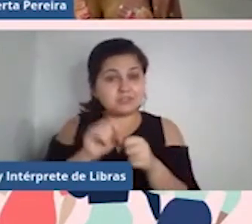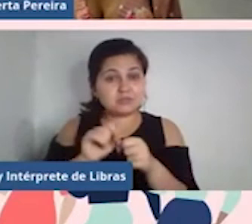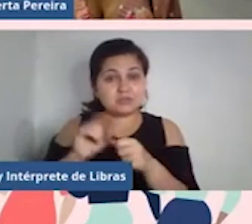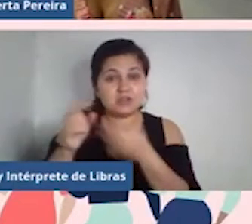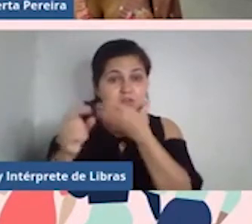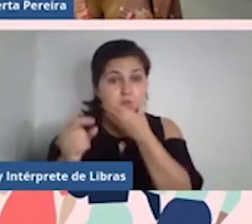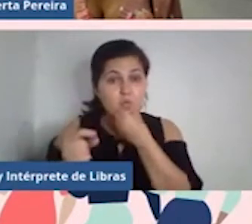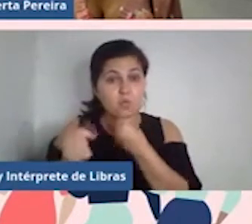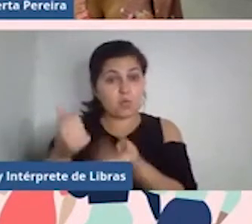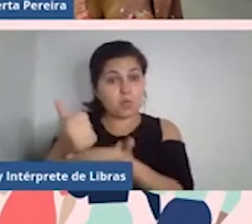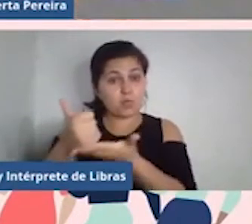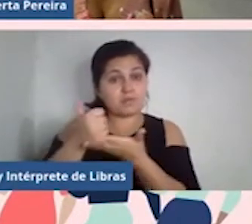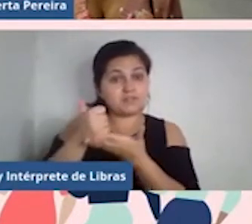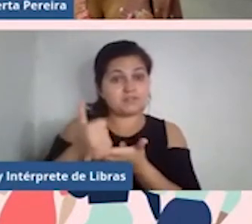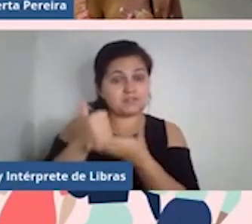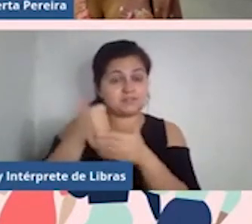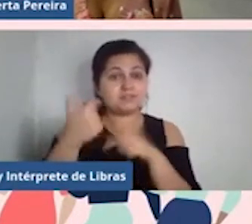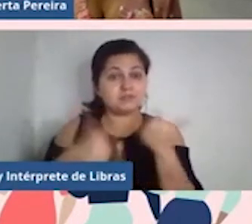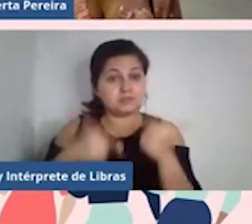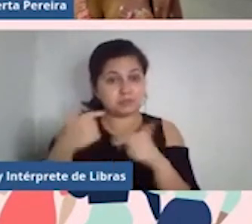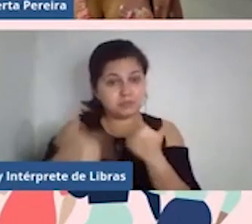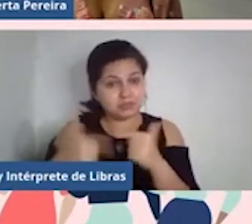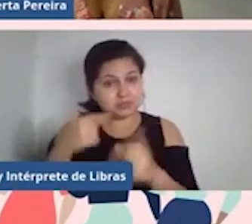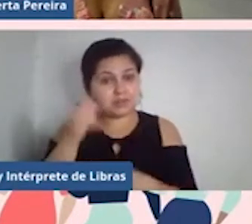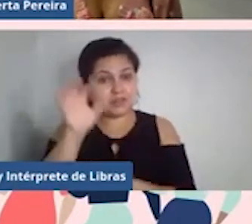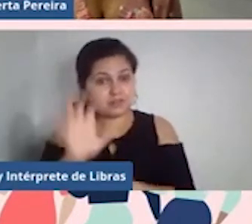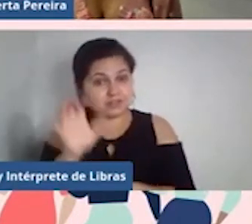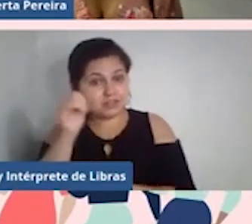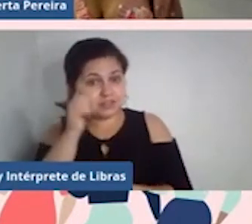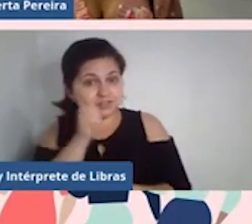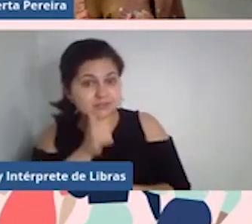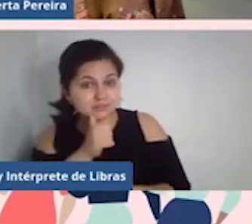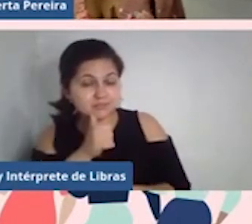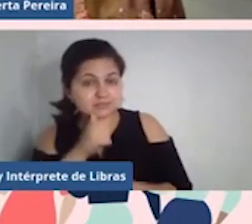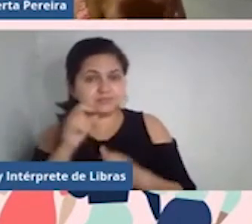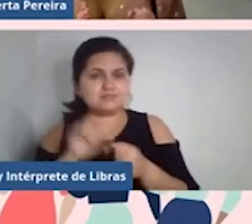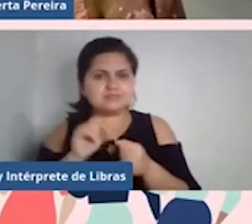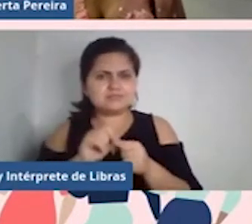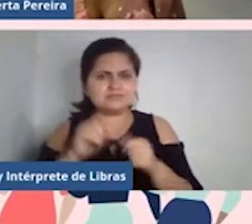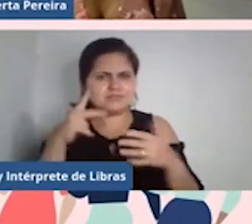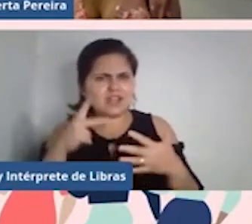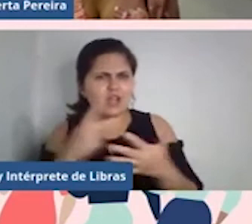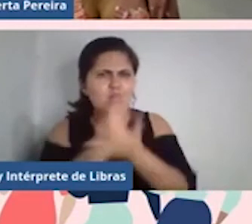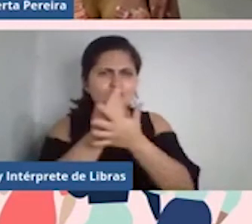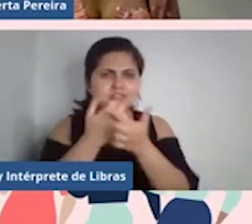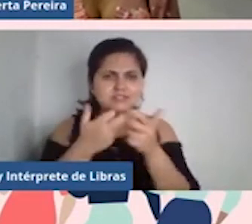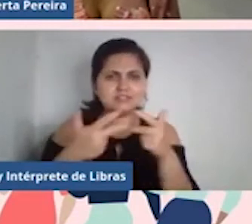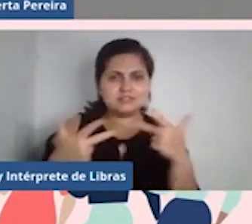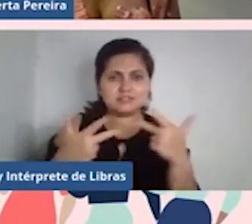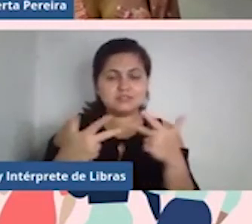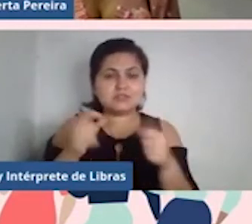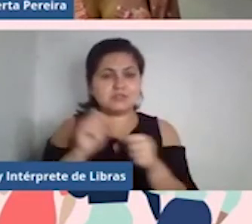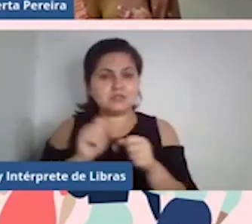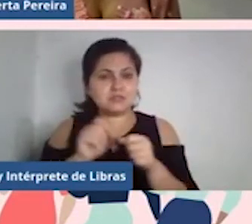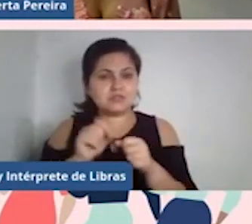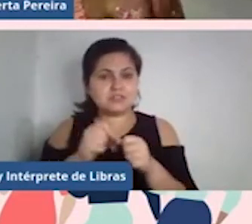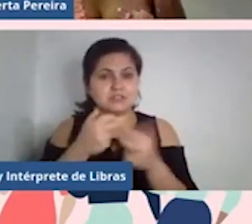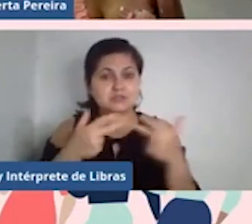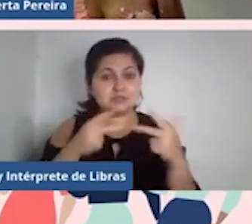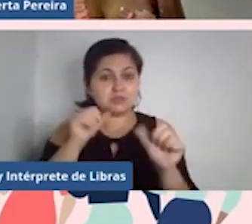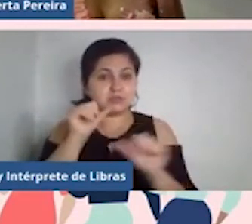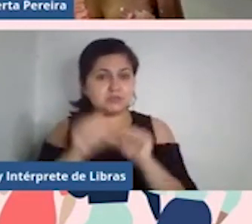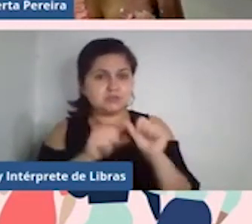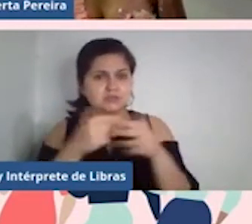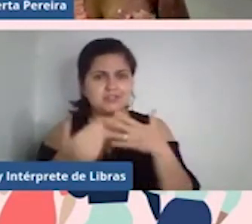estão apoiando o trabalho dessas mulheres e que estão fazendo acontecer e fazendo as coisas mudarem